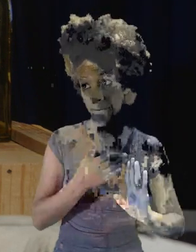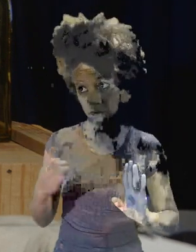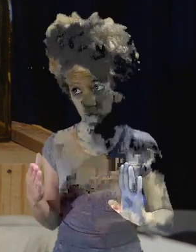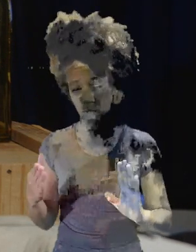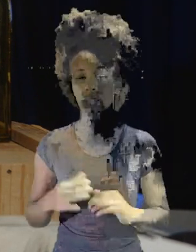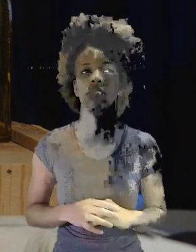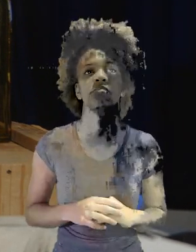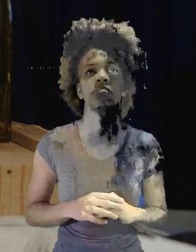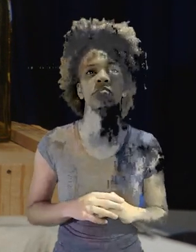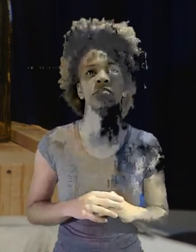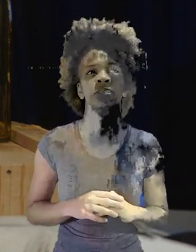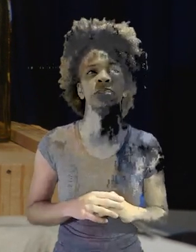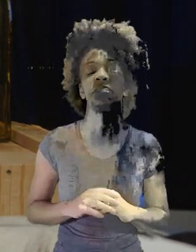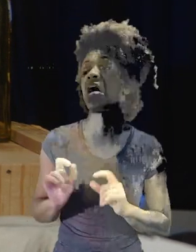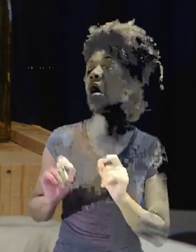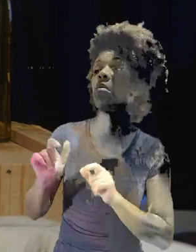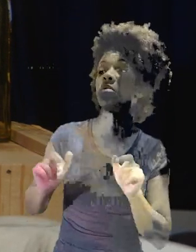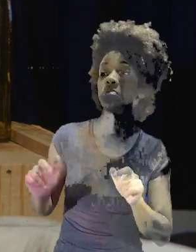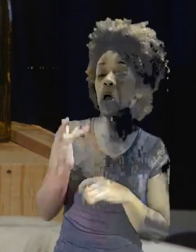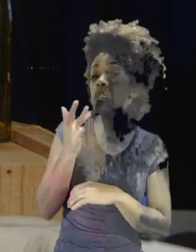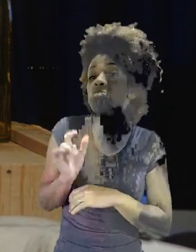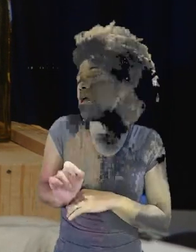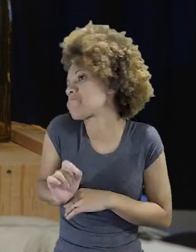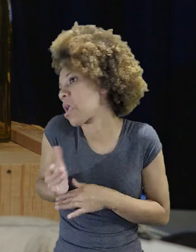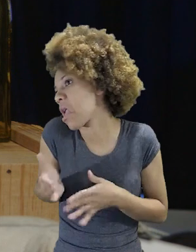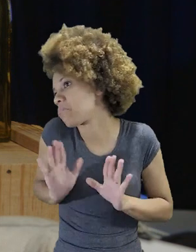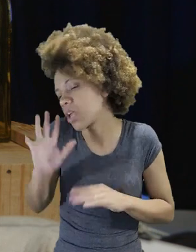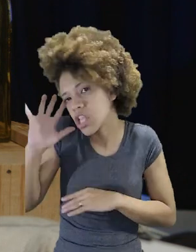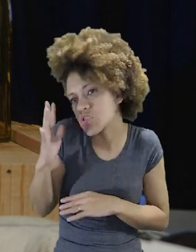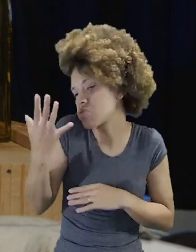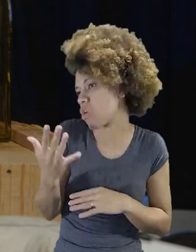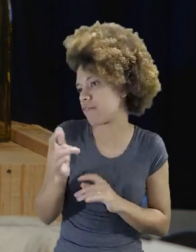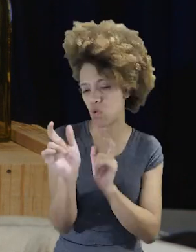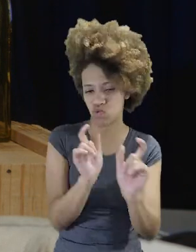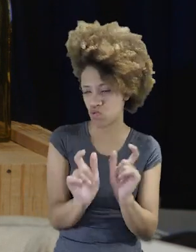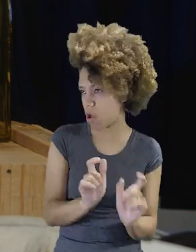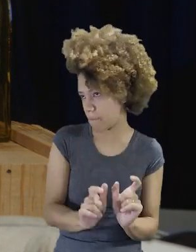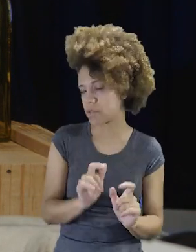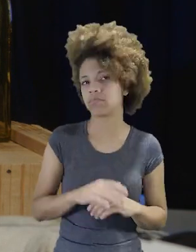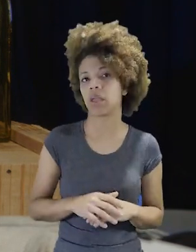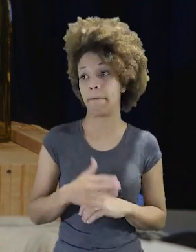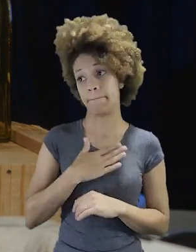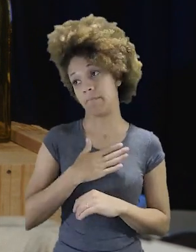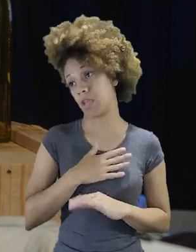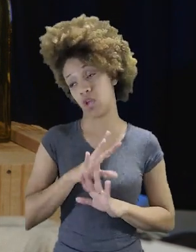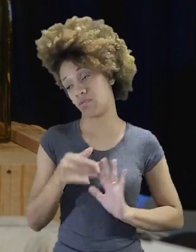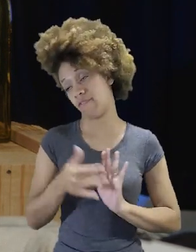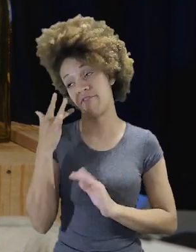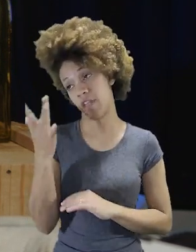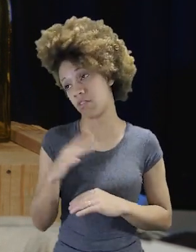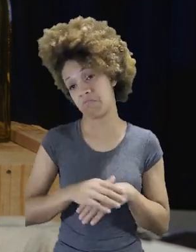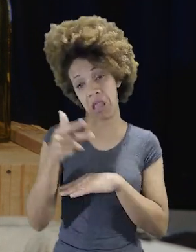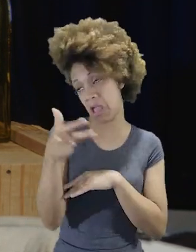algum momento alguém eu não sei quem que é a pessoa que decide as nomenclatura do hip hop Porque para mim